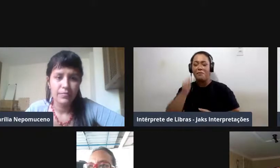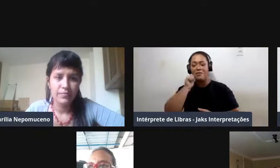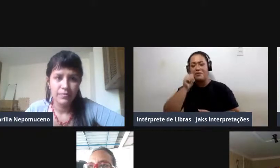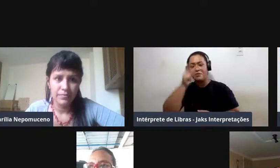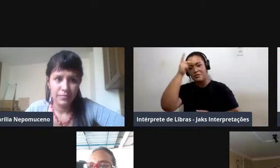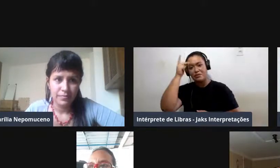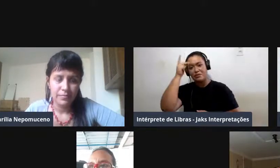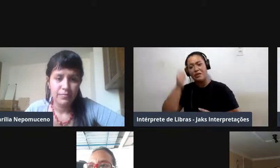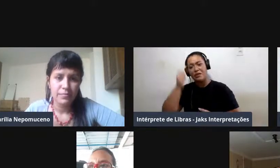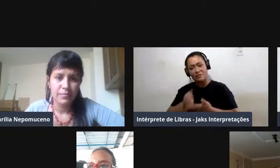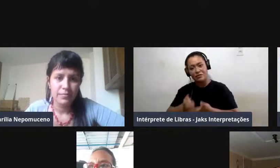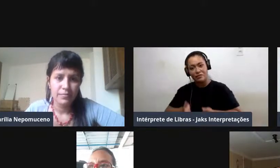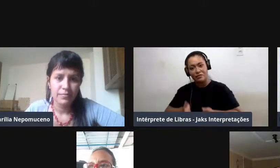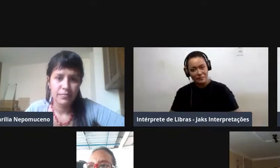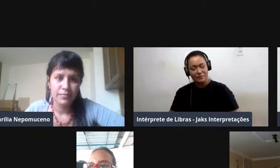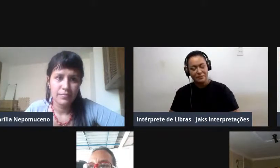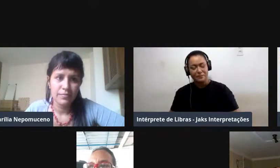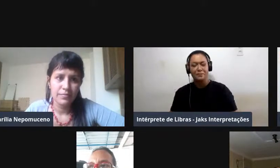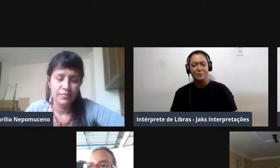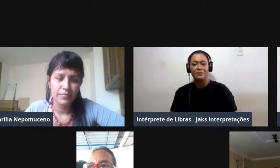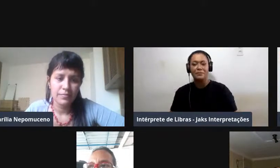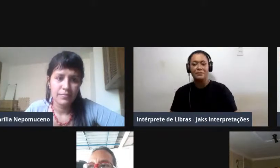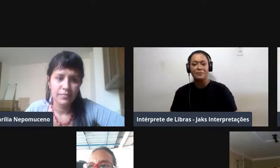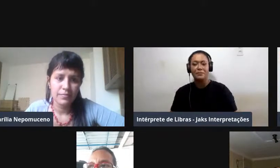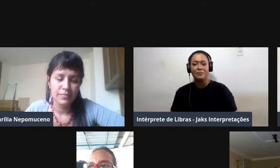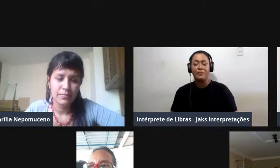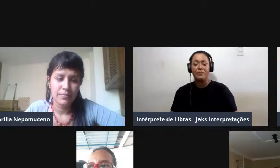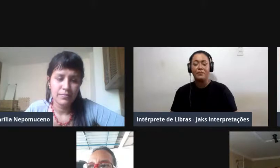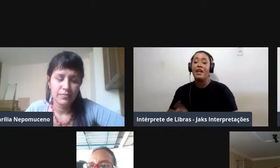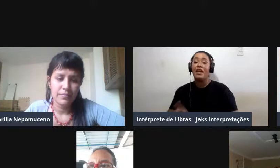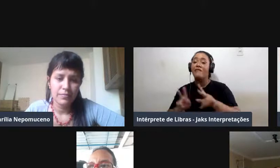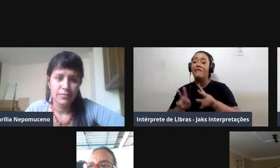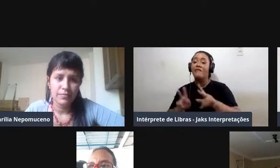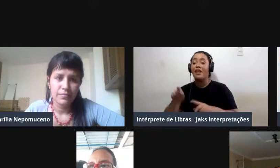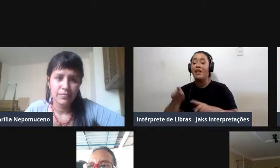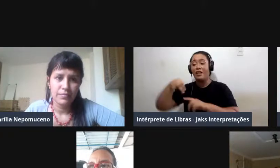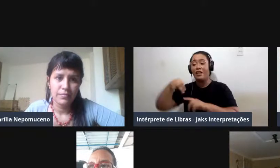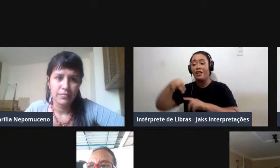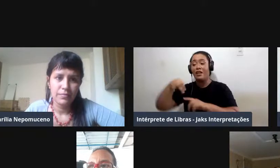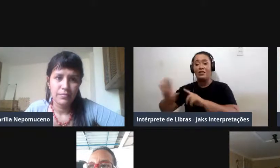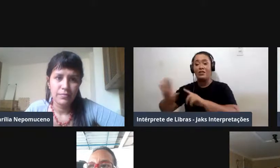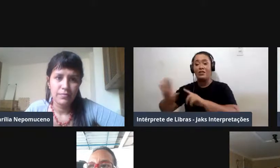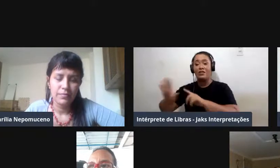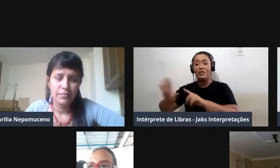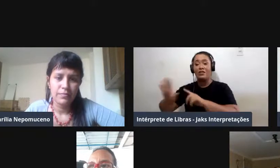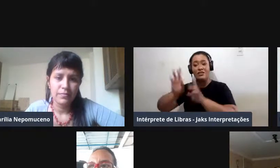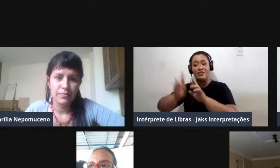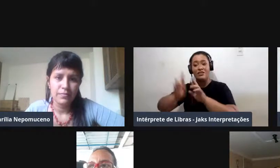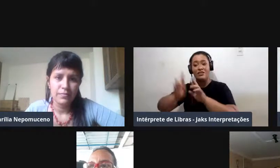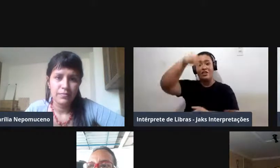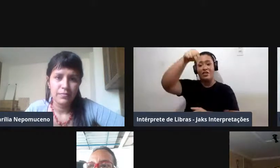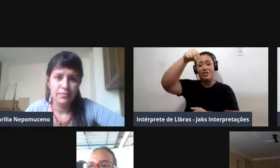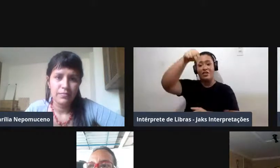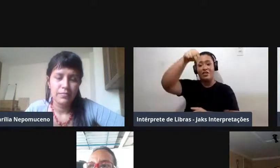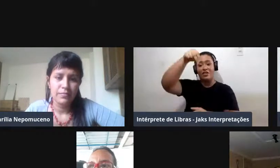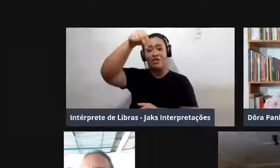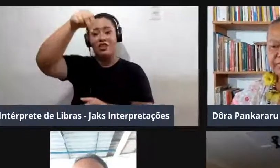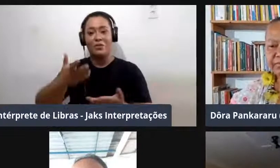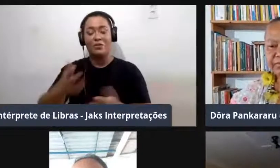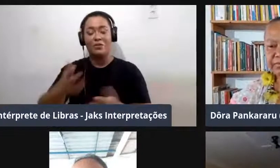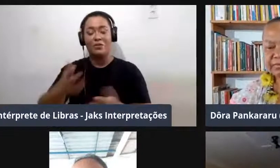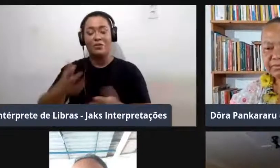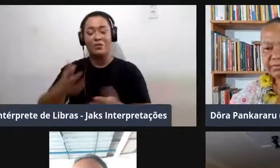assim, explicar um pouquinho como é que é essa como é que vocês fazem para se juntar, parteiras do estado do